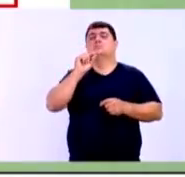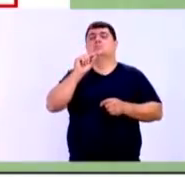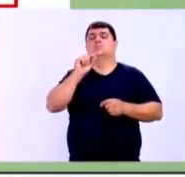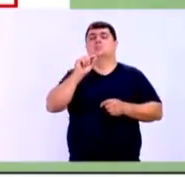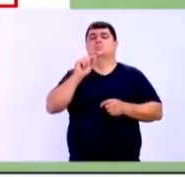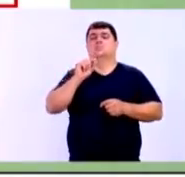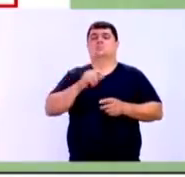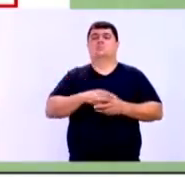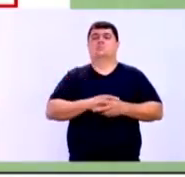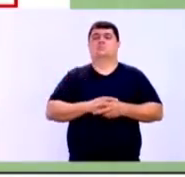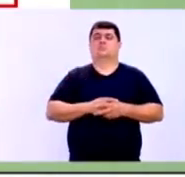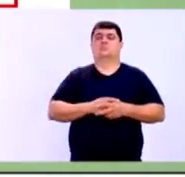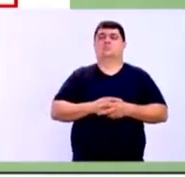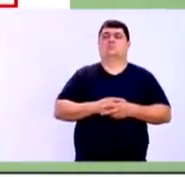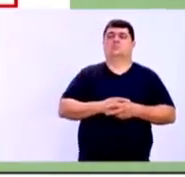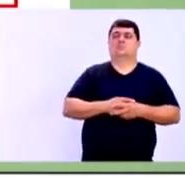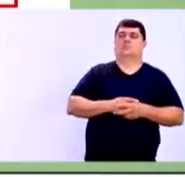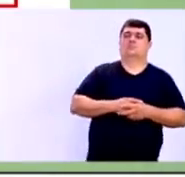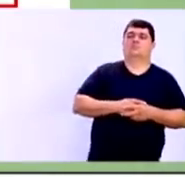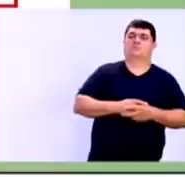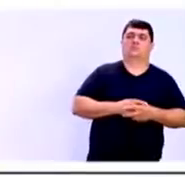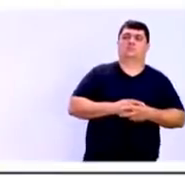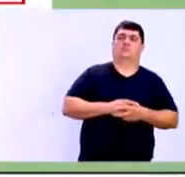aula? É